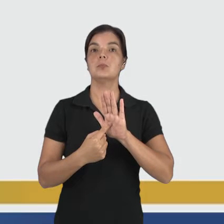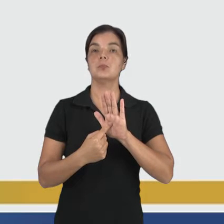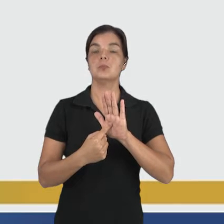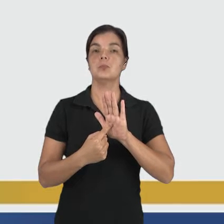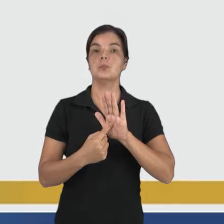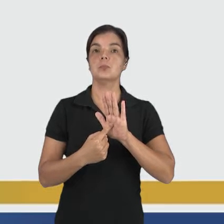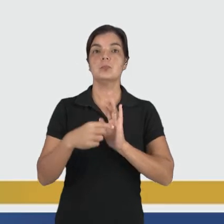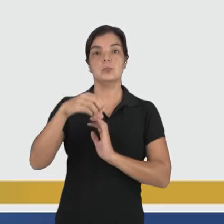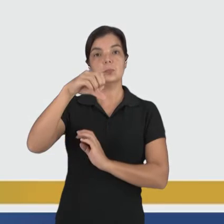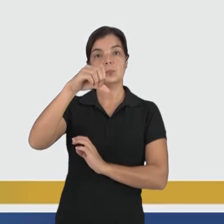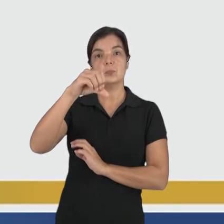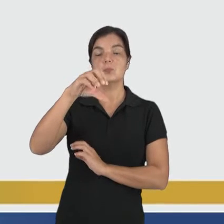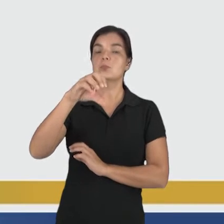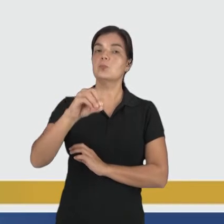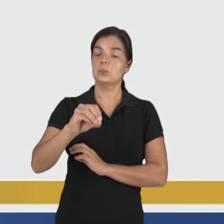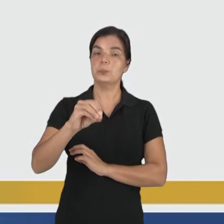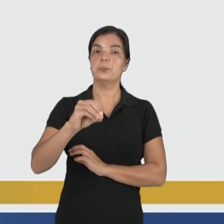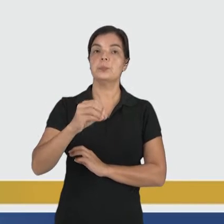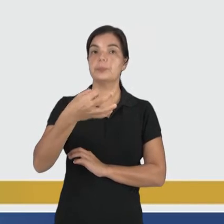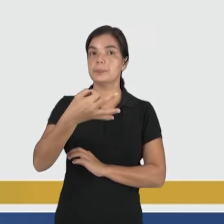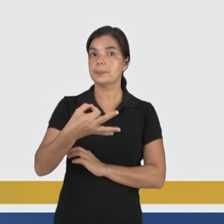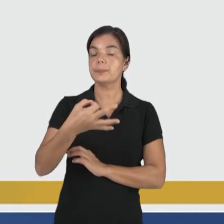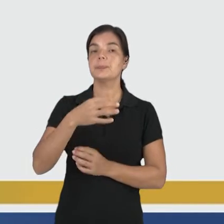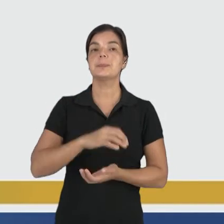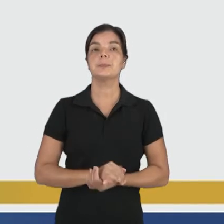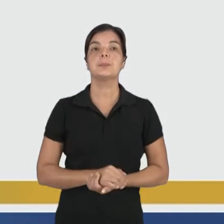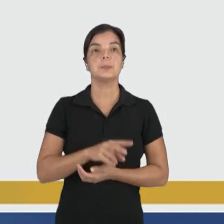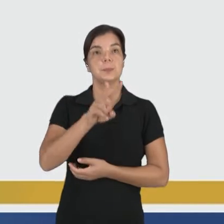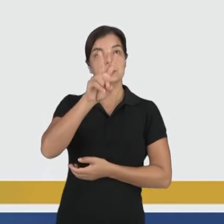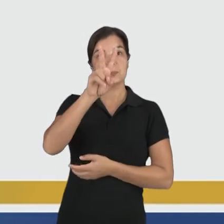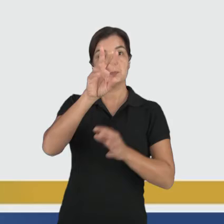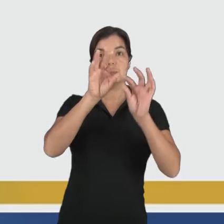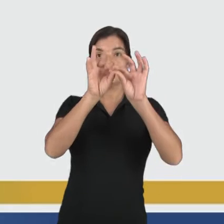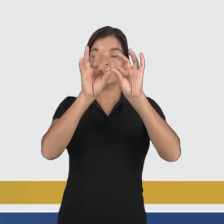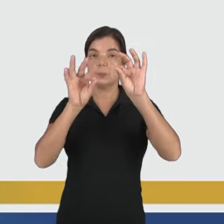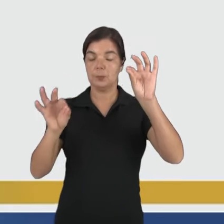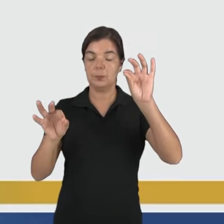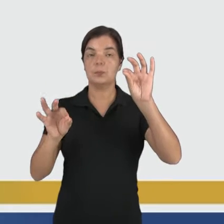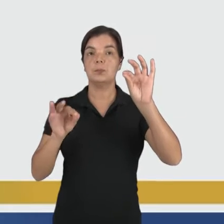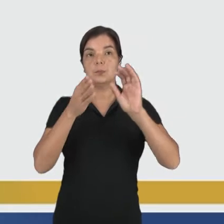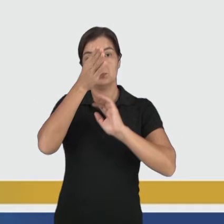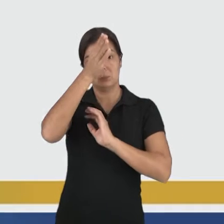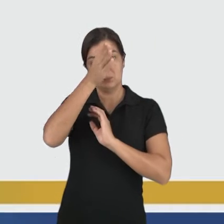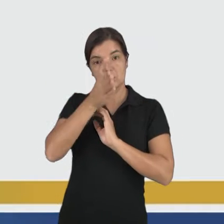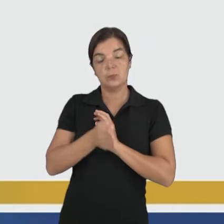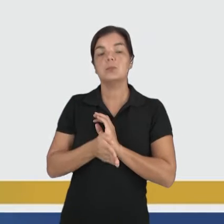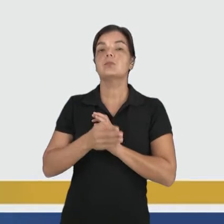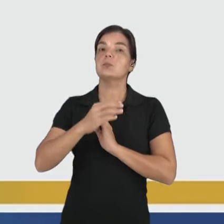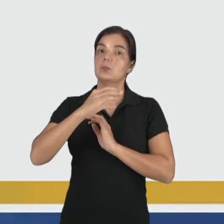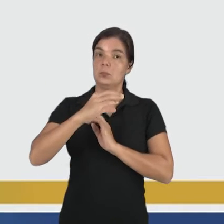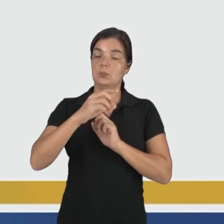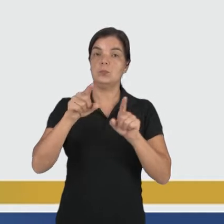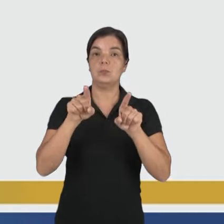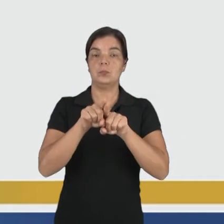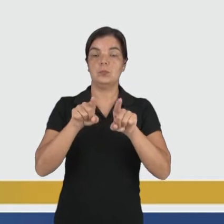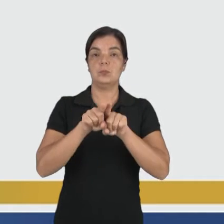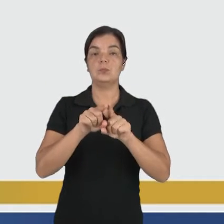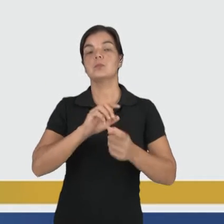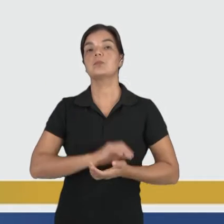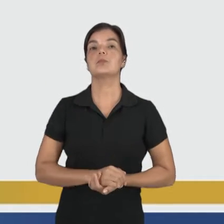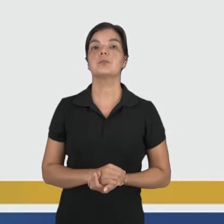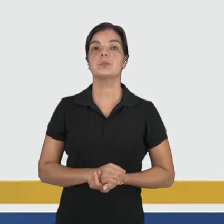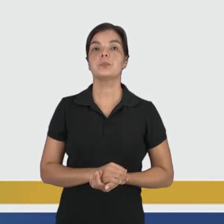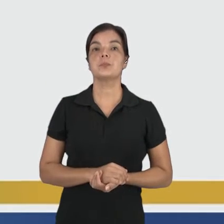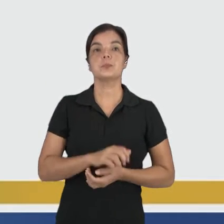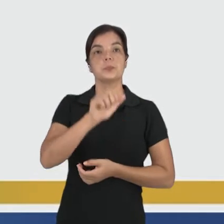por 90 graus, certo? Do V ao centro da circunferência e do centro da circunferência ao